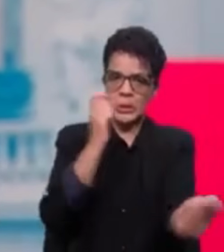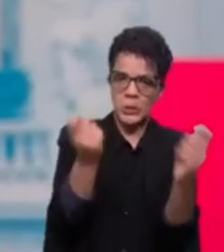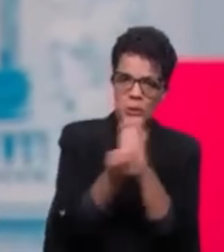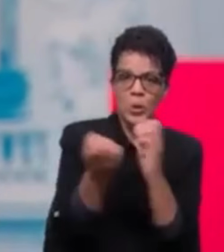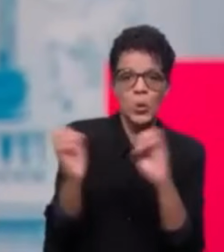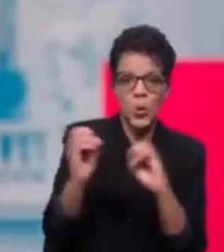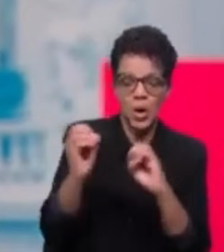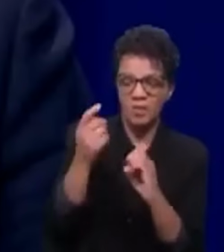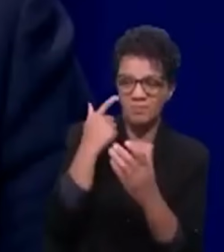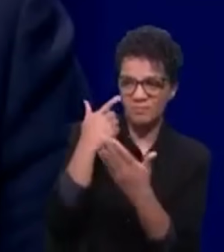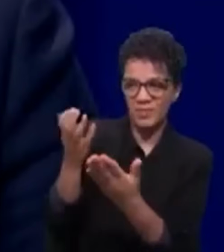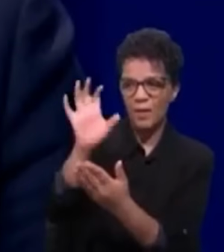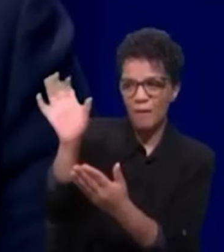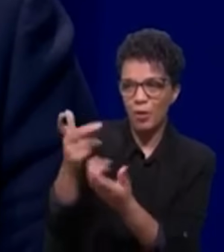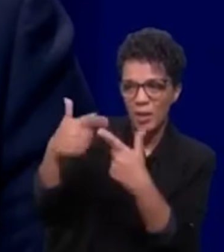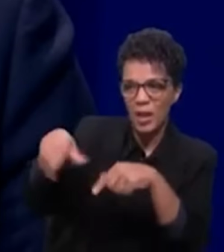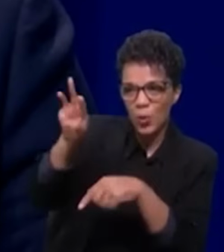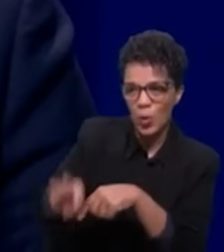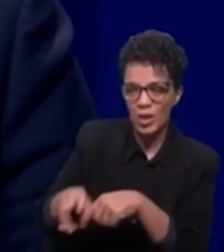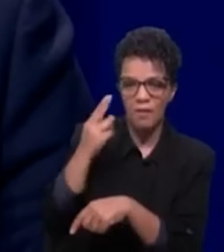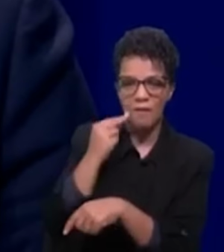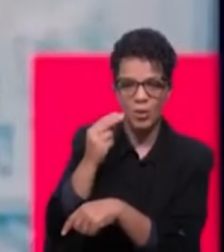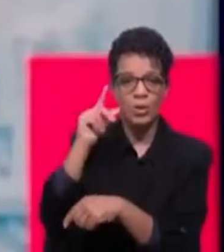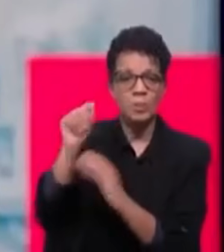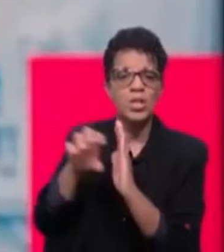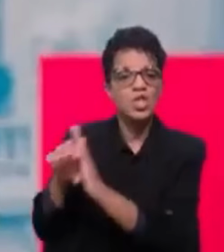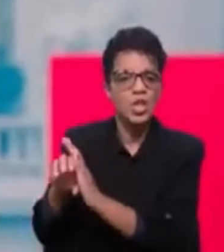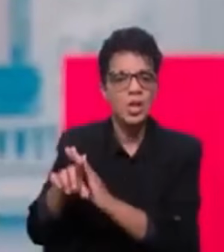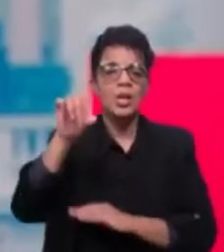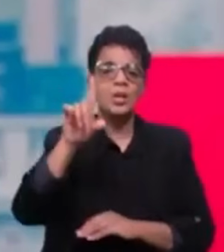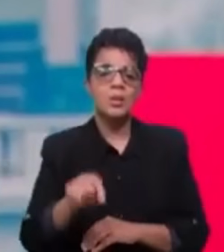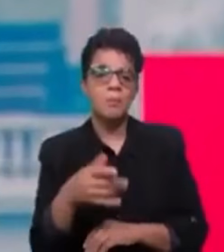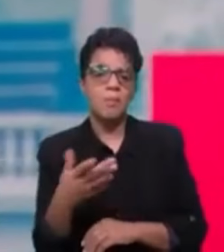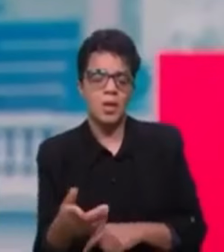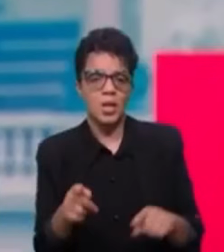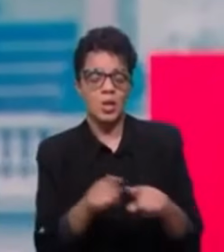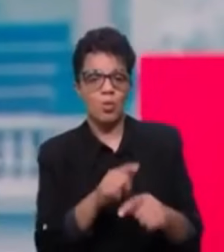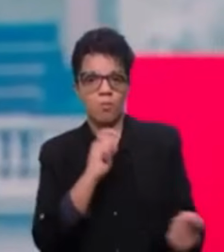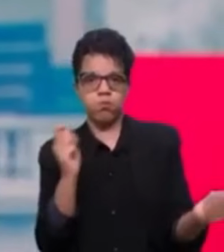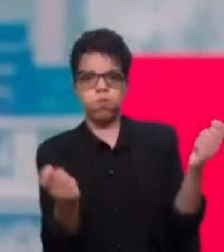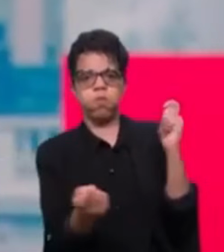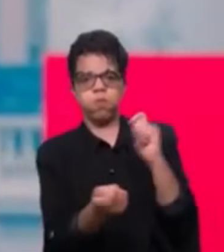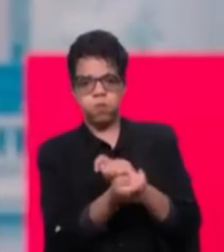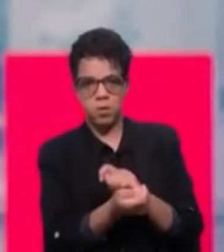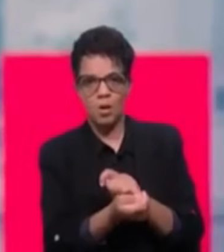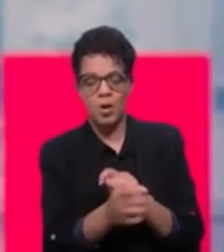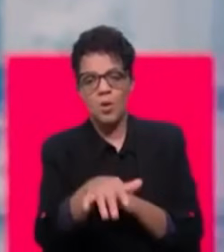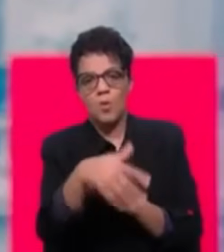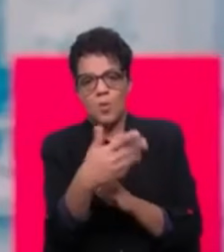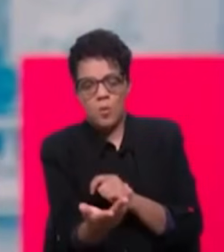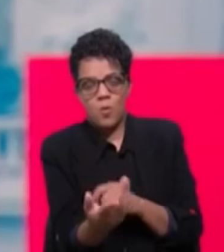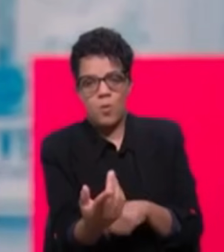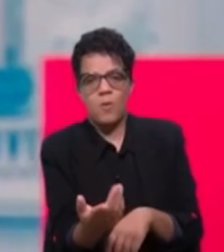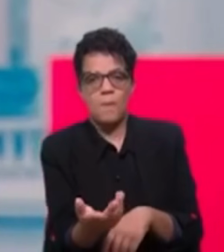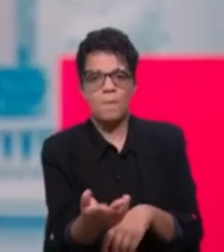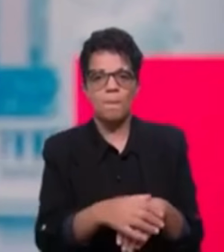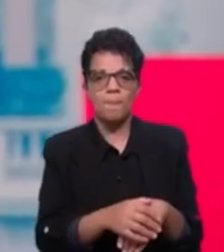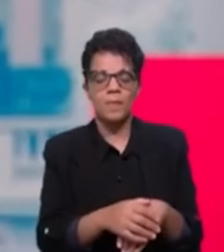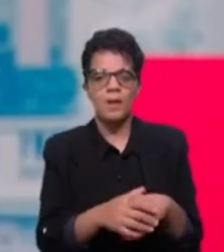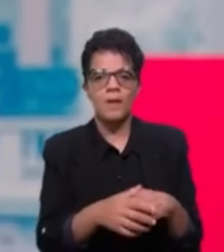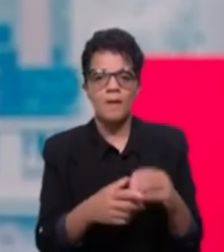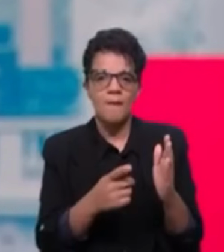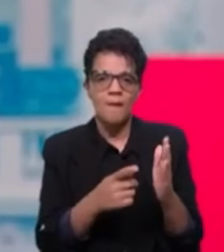que aliás se até na linguagem de André Ventura e do Chega mas também não irmos para o radicalismo e para a falta de